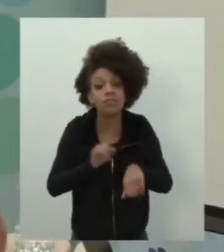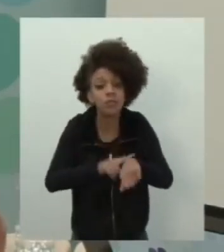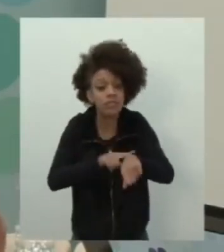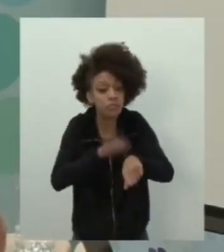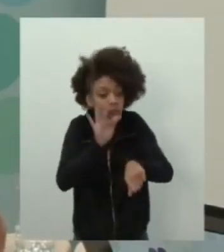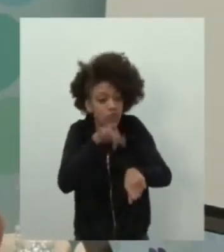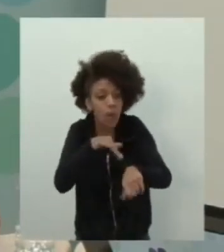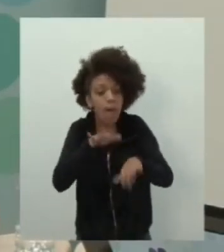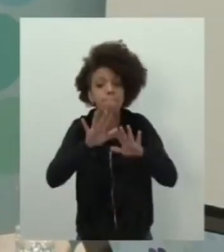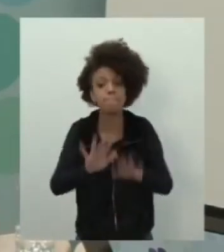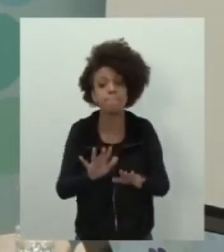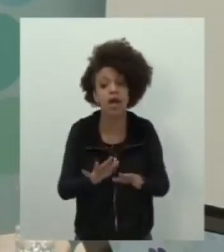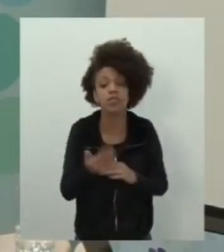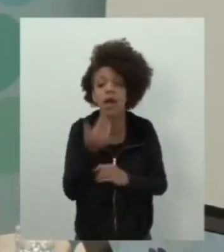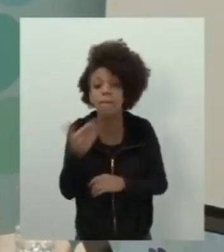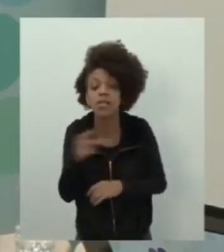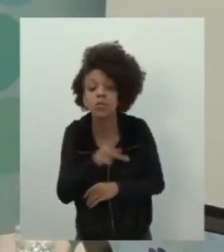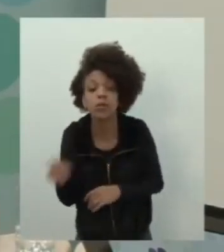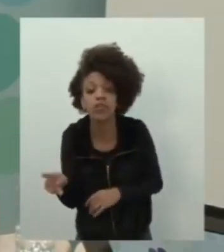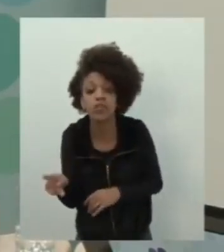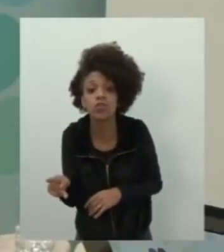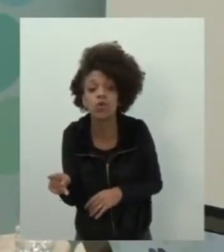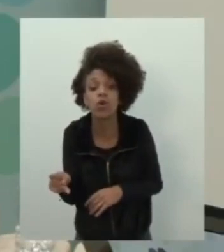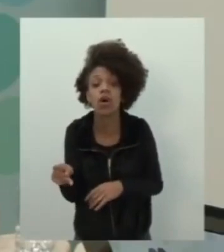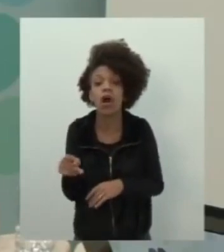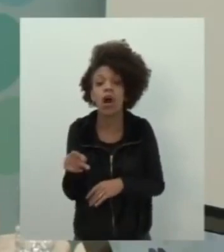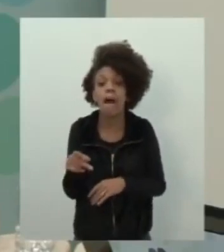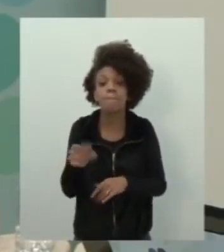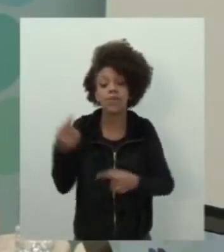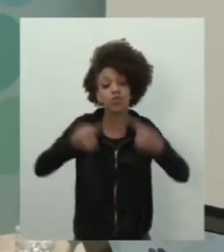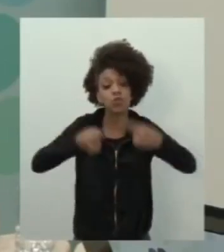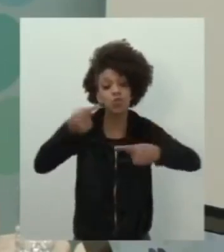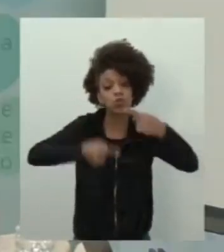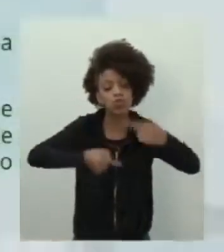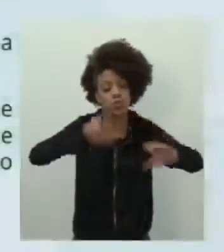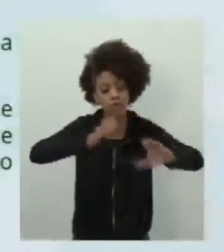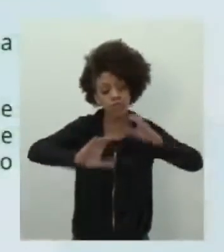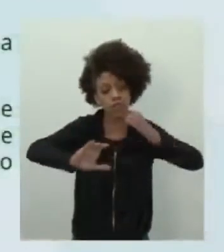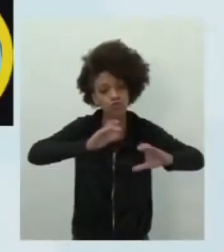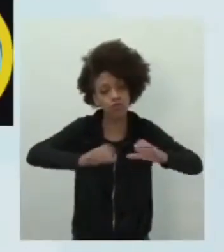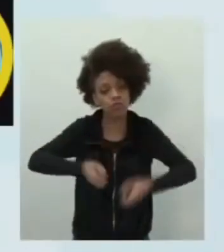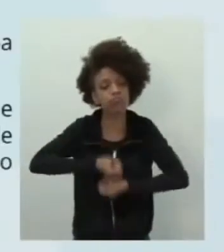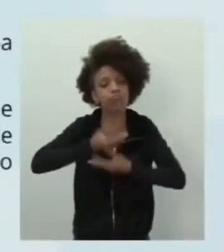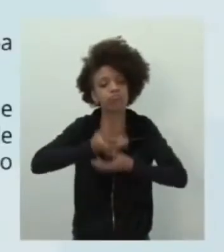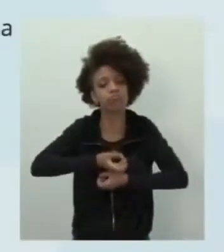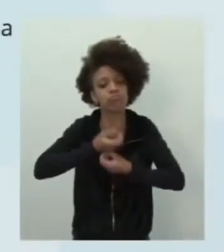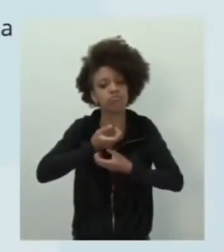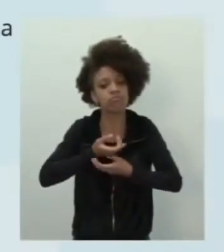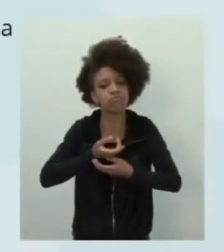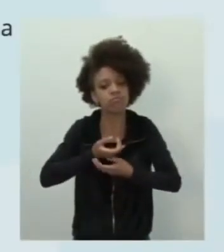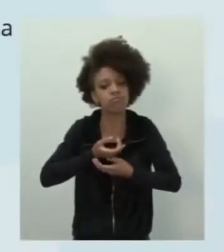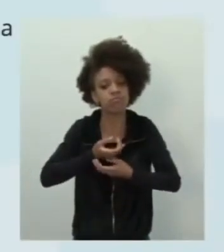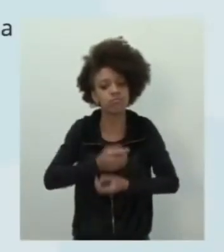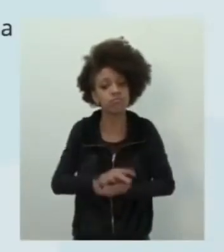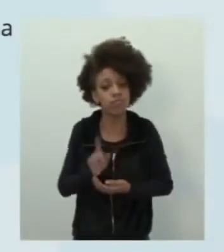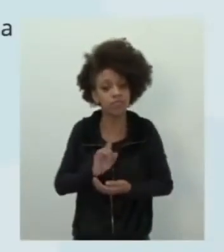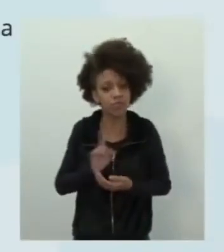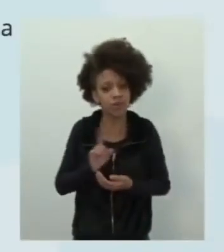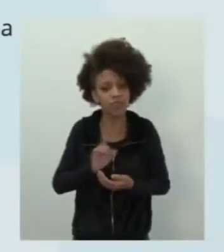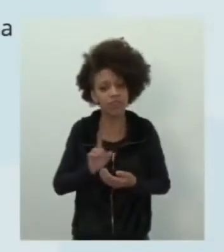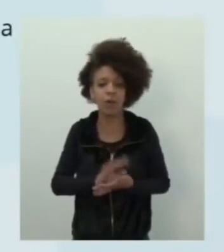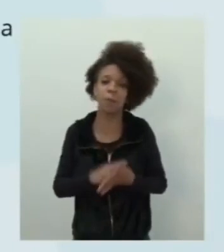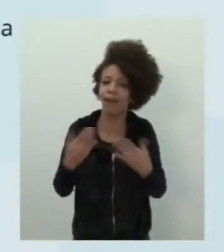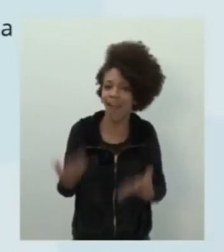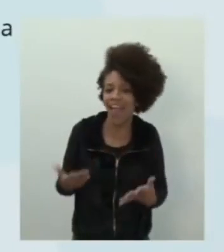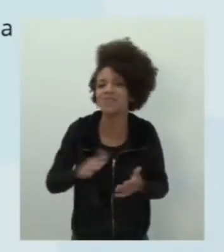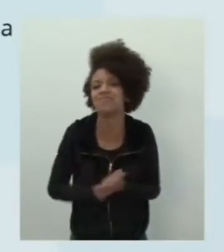mas olha, peça para o seu professor e você junto escute as canções. Peraí, não é essa aqui, não, essa atividade. Ouça as